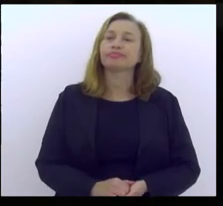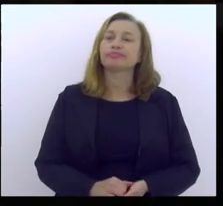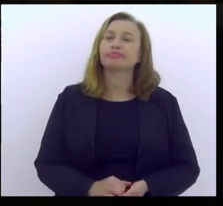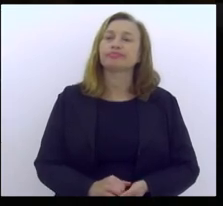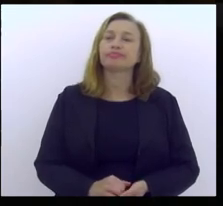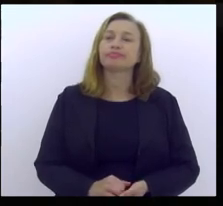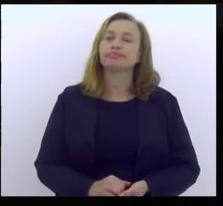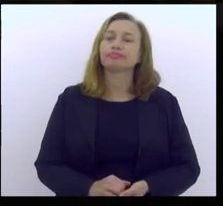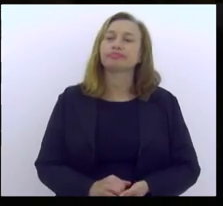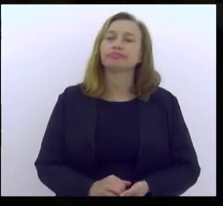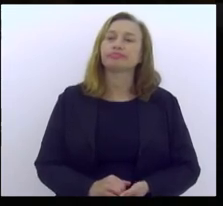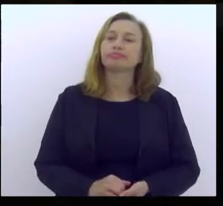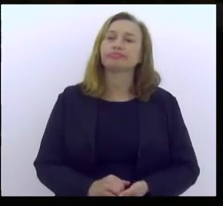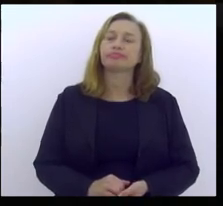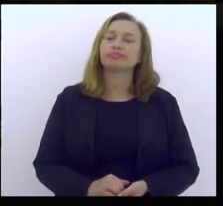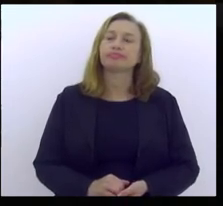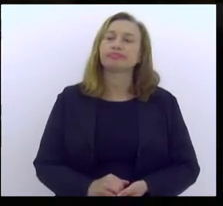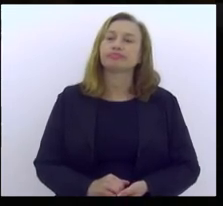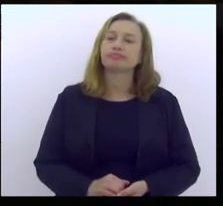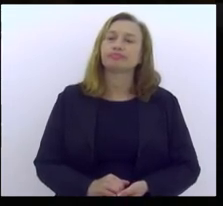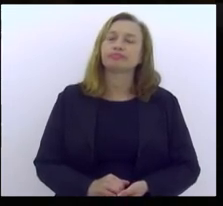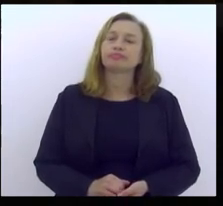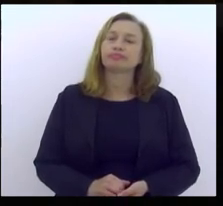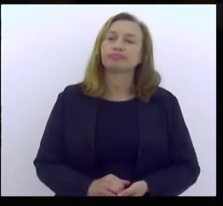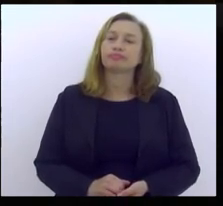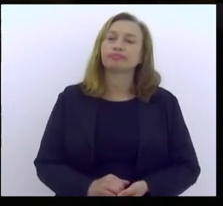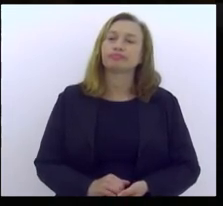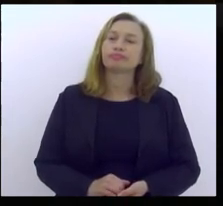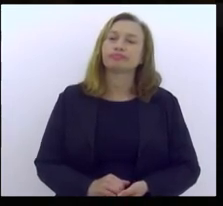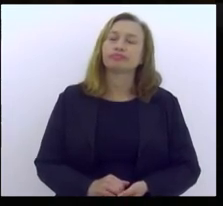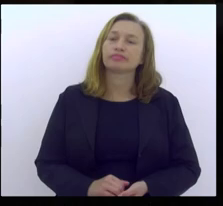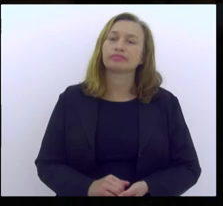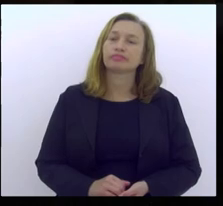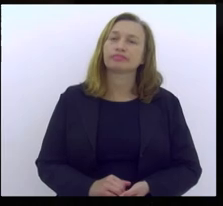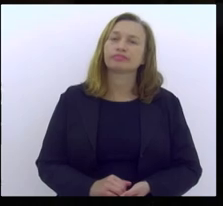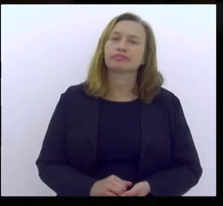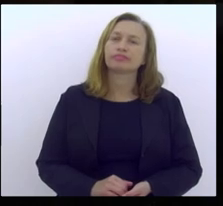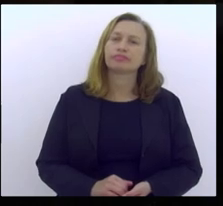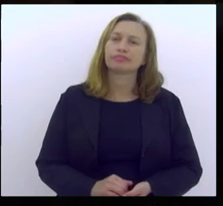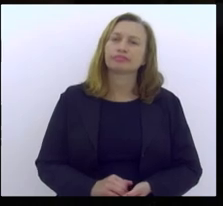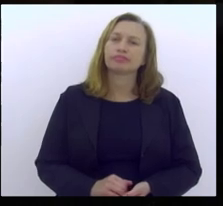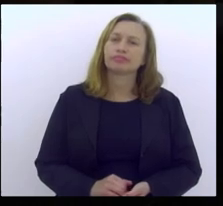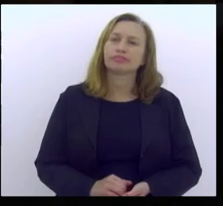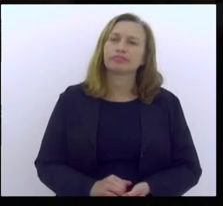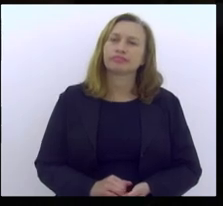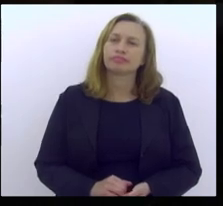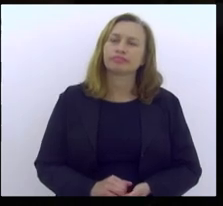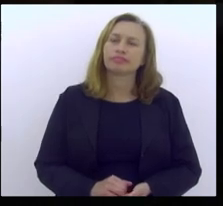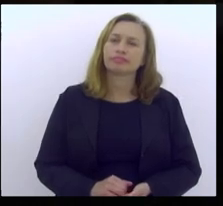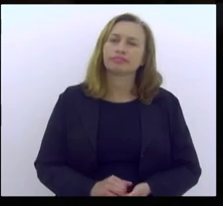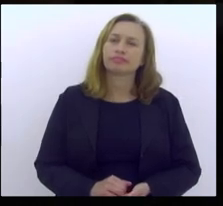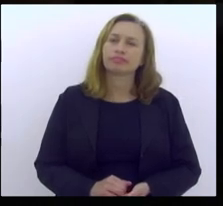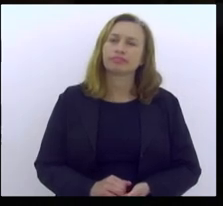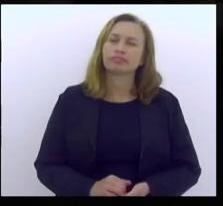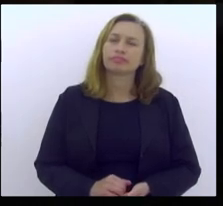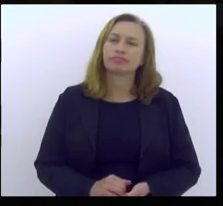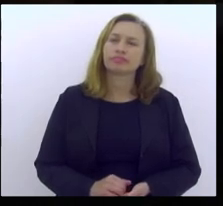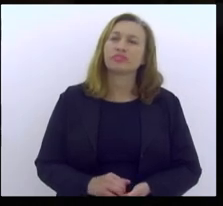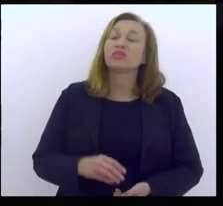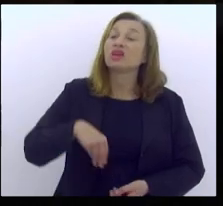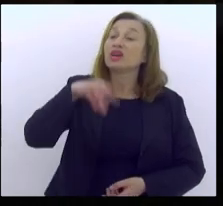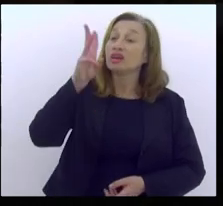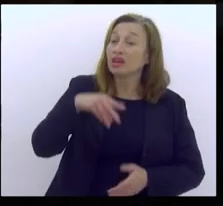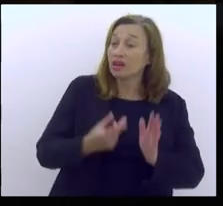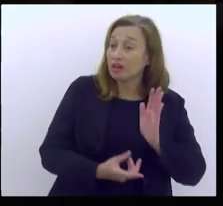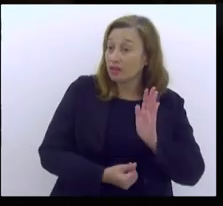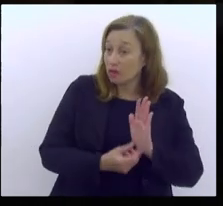se o cinto tem que ser apertado, quem vai gerir um orçamento, o que é que faz?